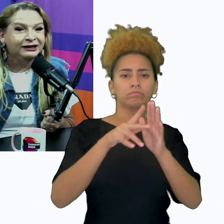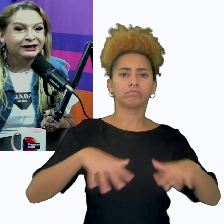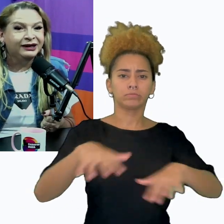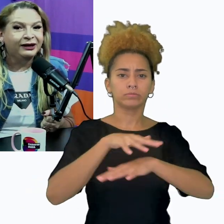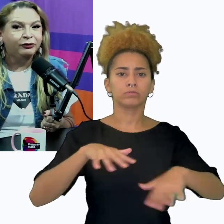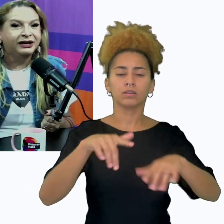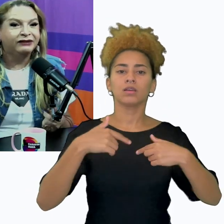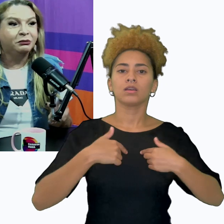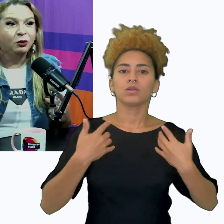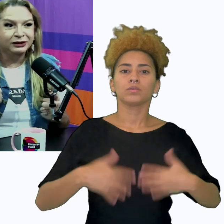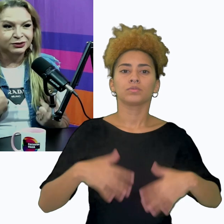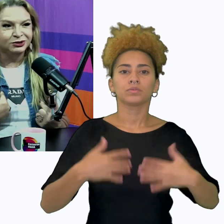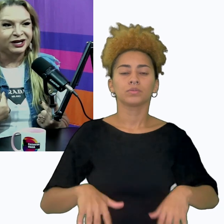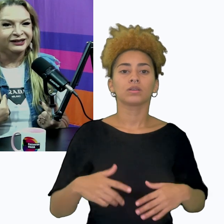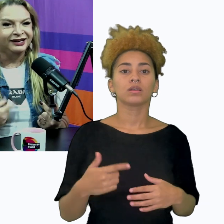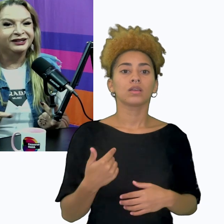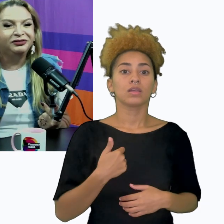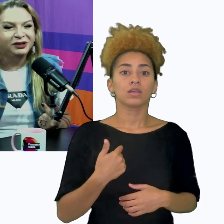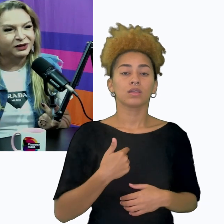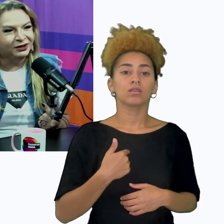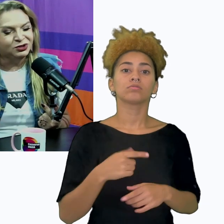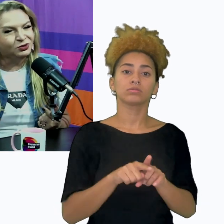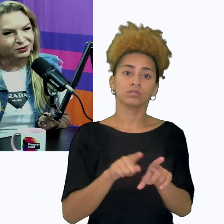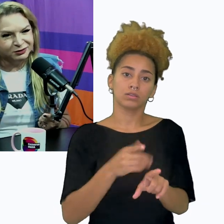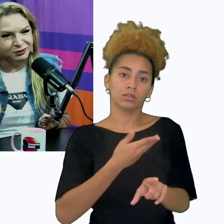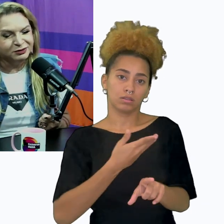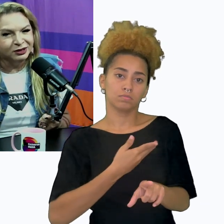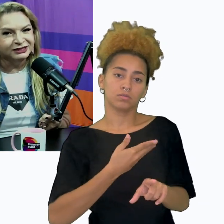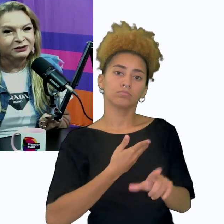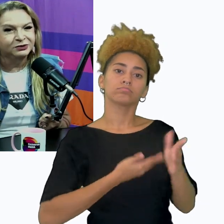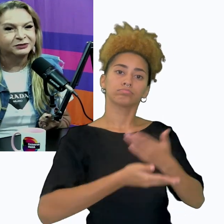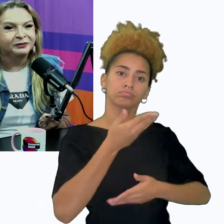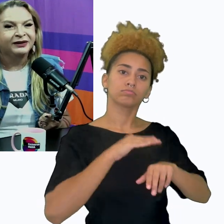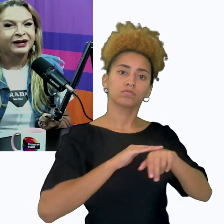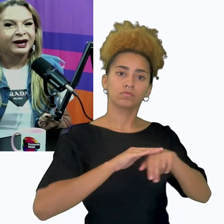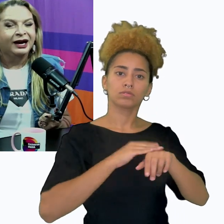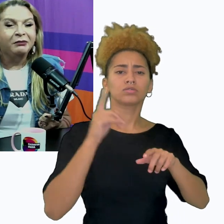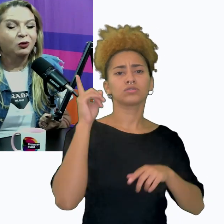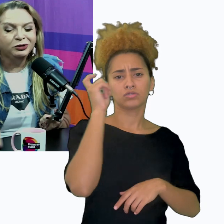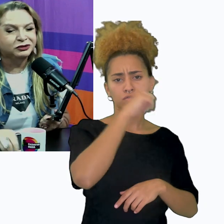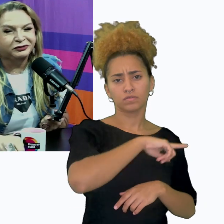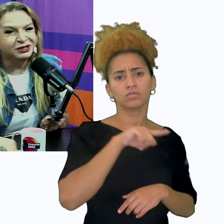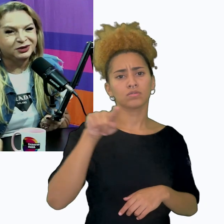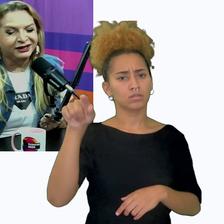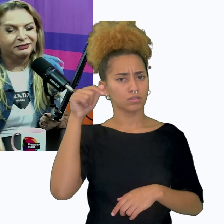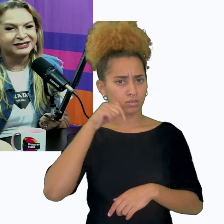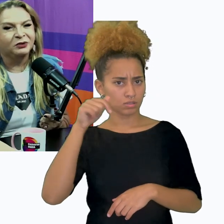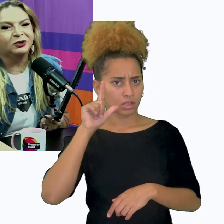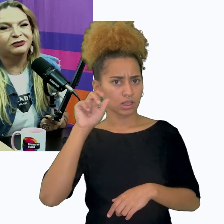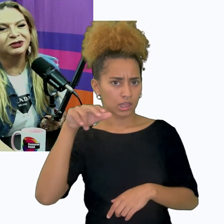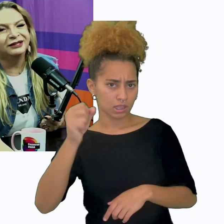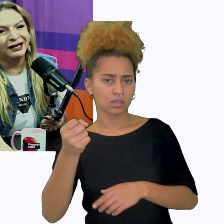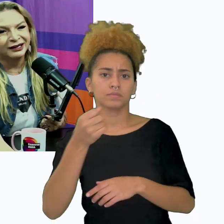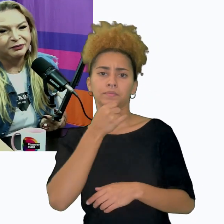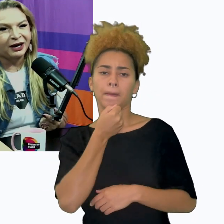aí eu ficava muito lisonjeada e ainda fico até hoje, conto isso com os meus melhores amigos. É muito difícil a Lena passar o